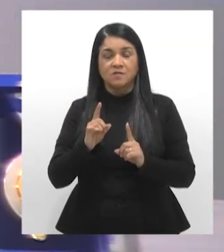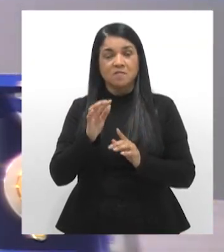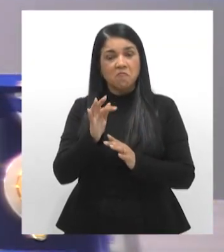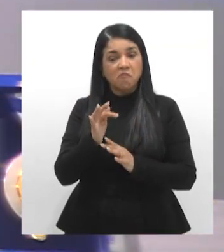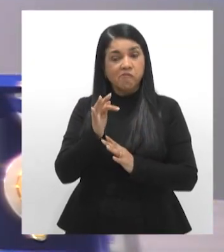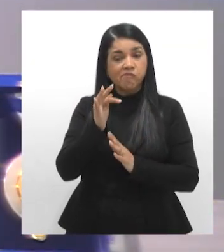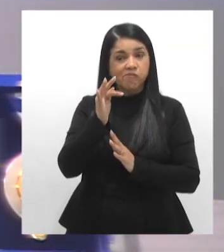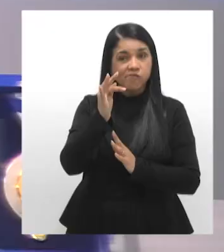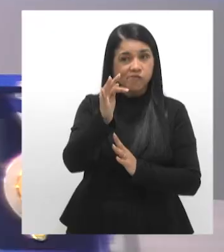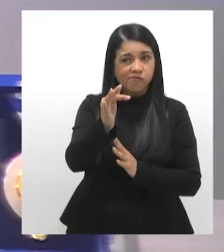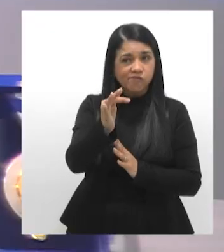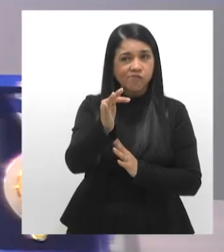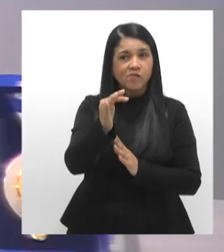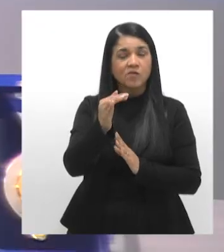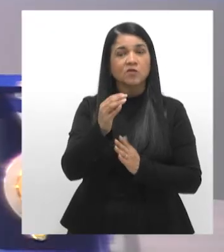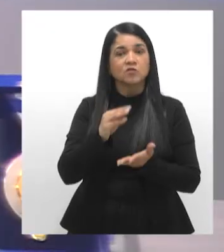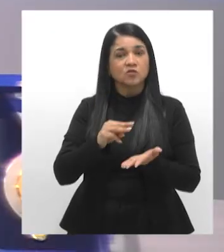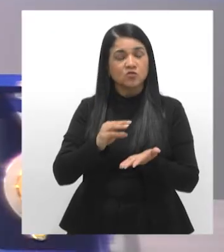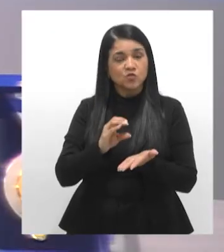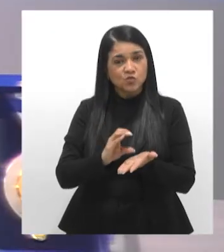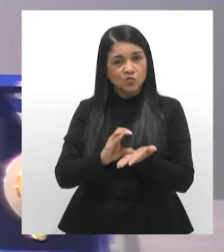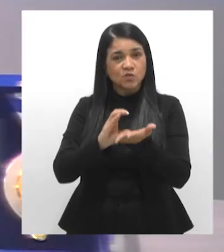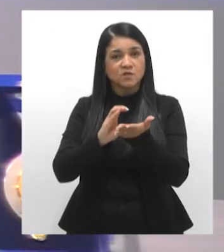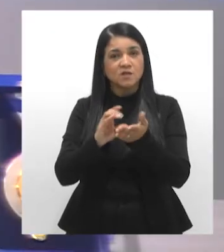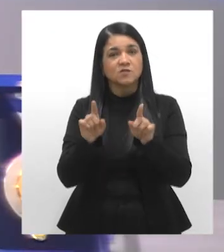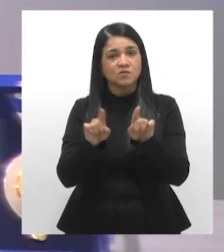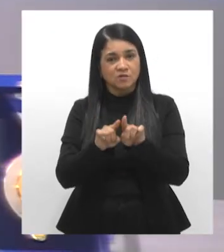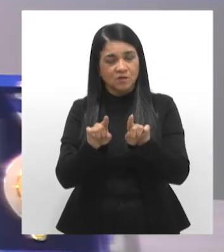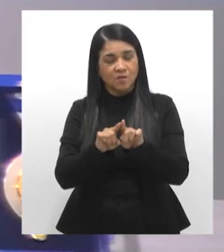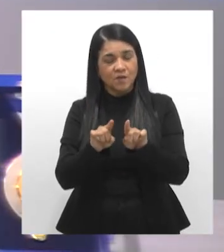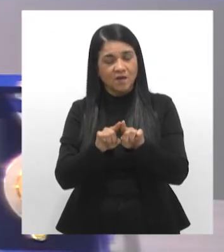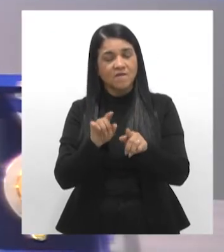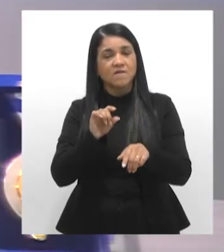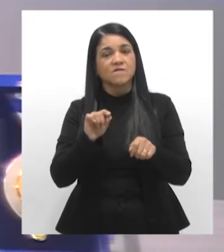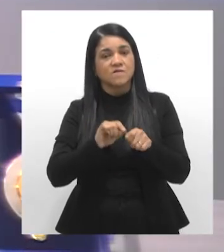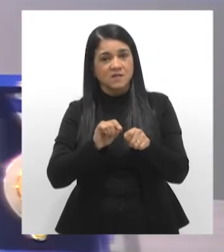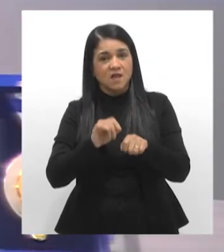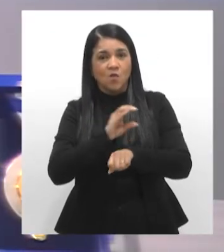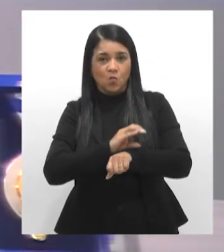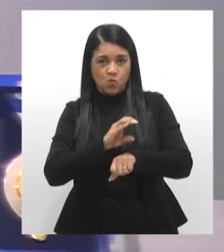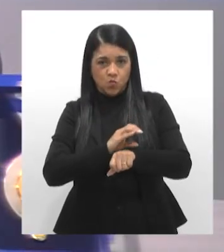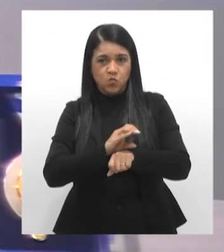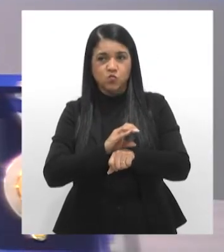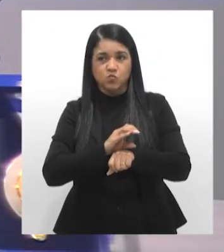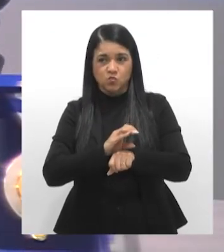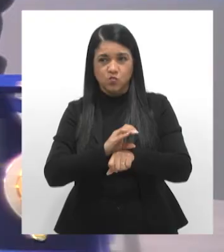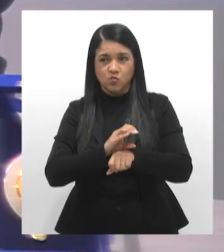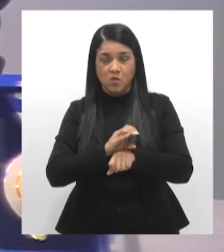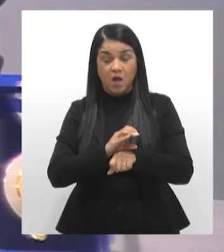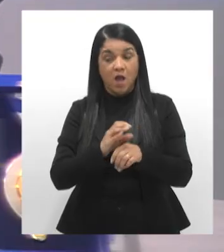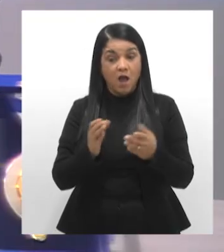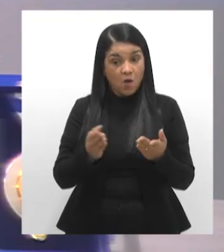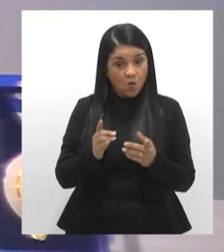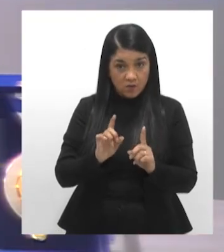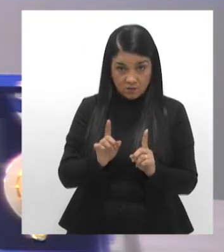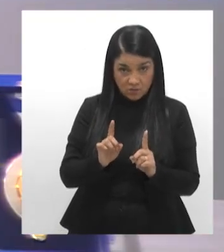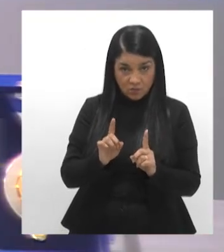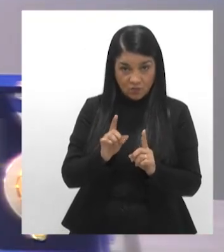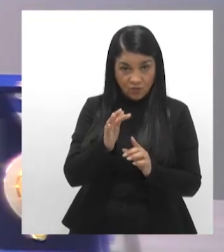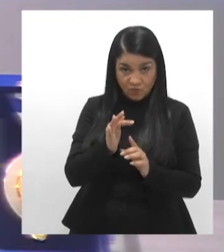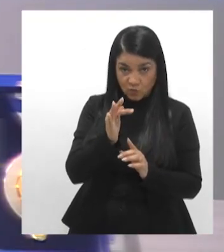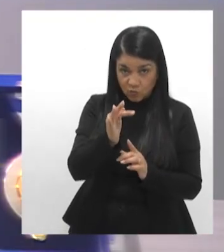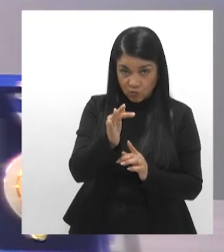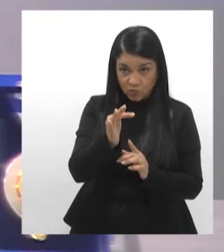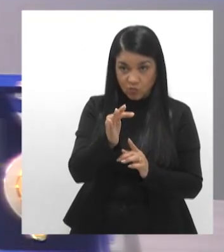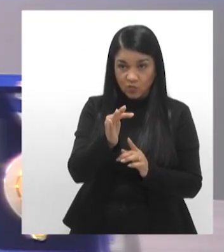pretéritas, que os conselheiros também fizessem os cursos. Vou dizer, não agora, porque eu